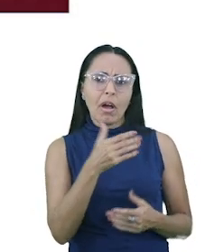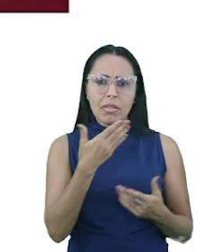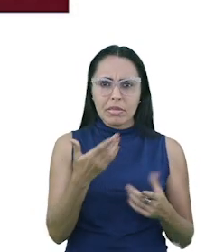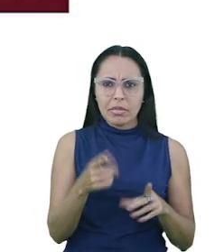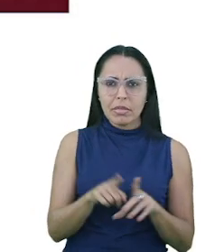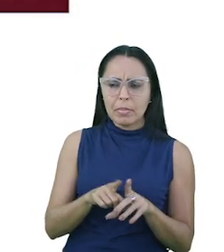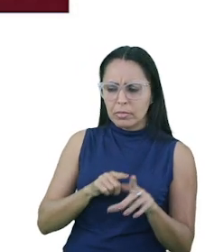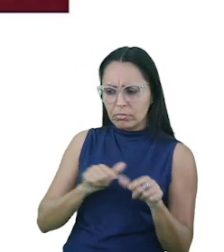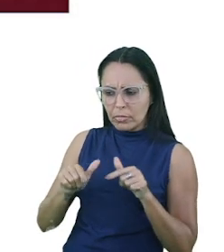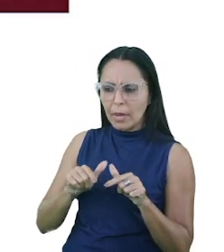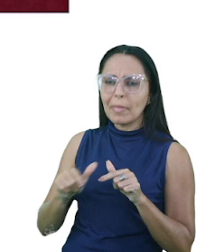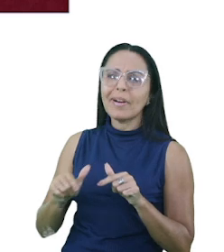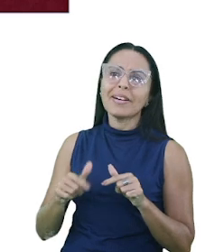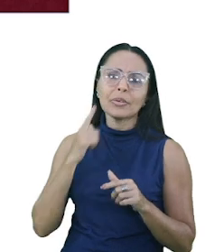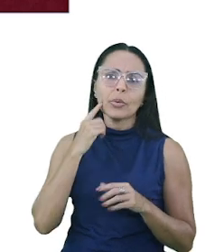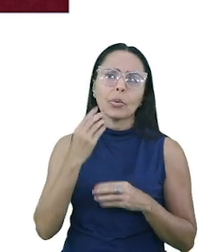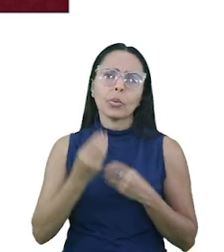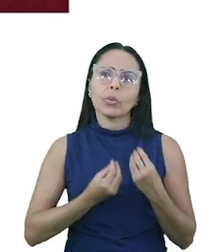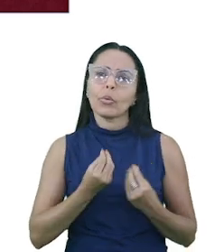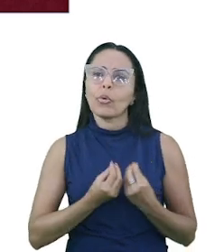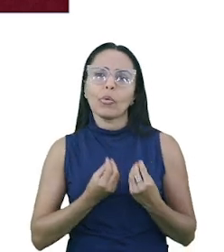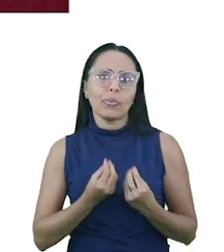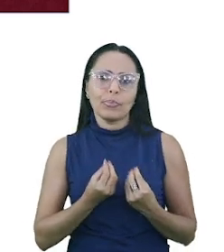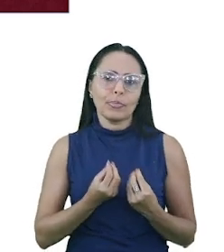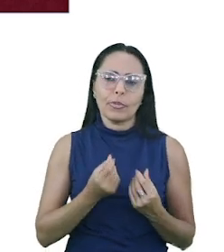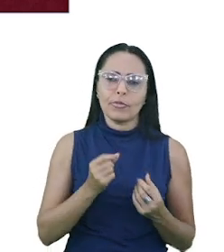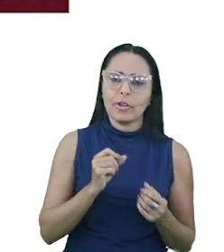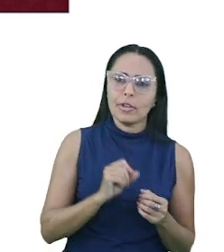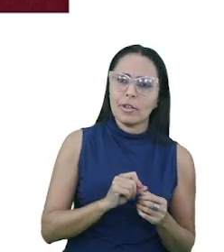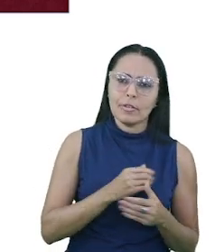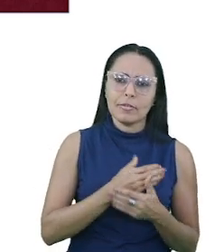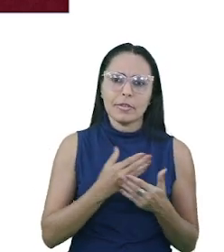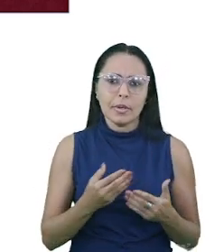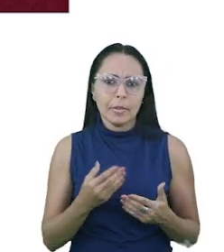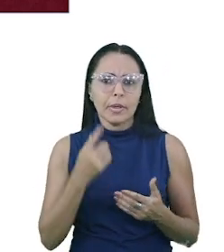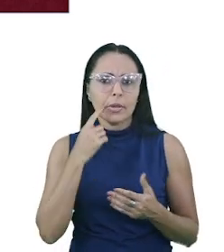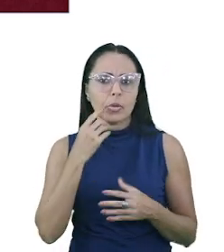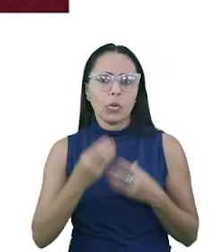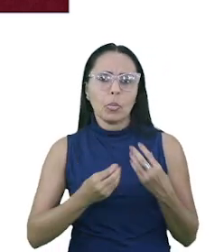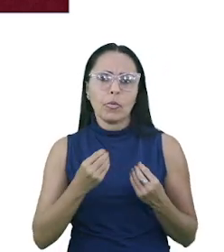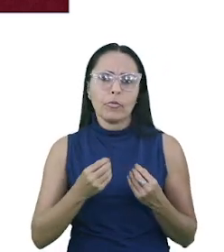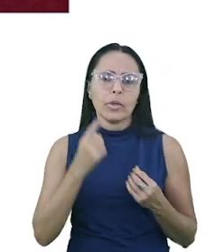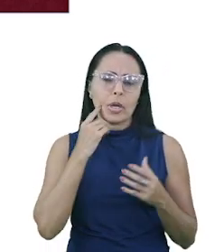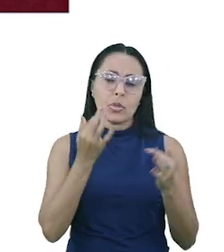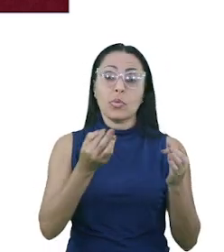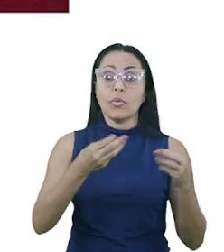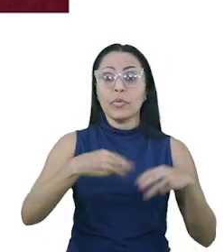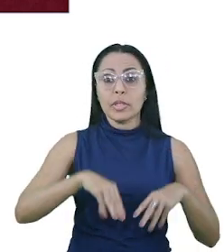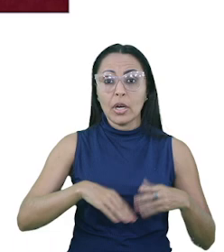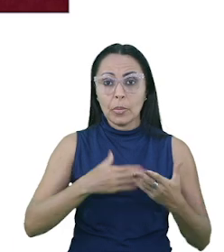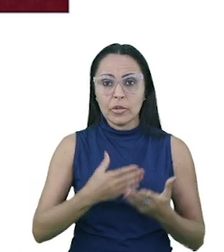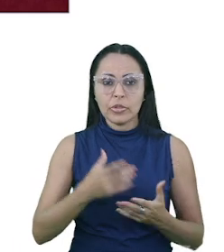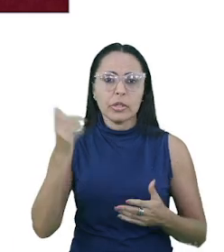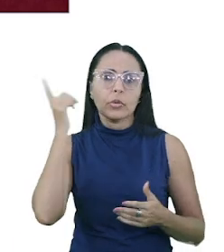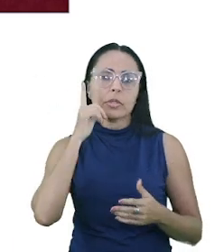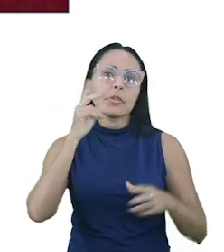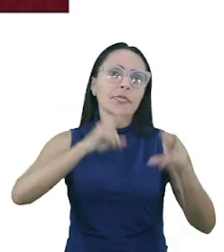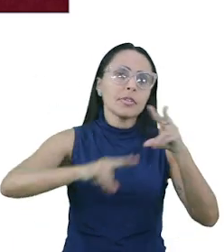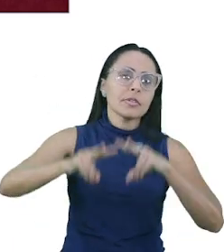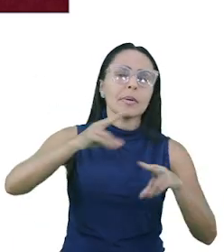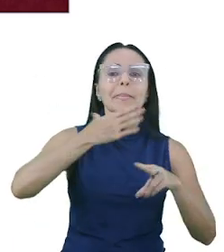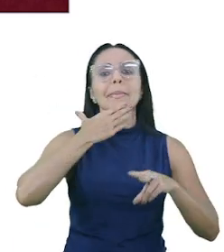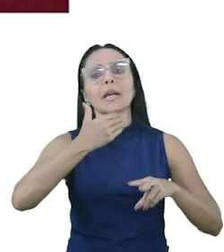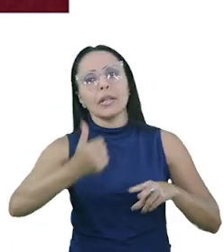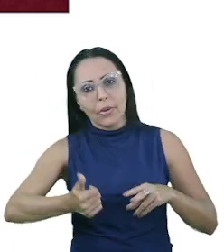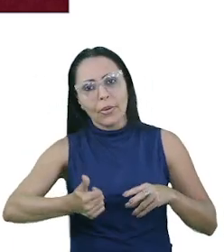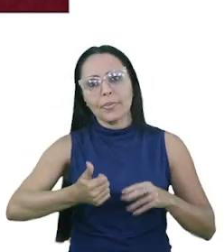no trabalho, né? Como é feito, como fica depois da finalização, para a gente conseguir visualizar melhor assim do que ele